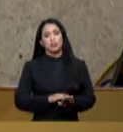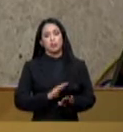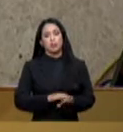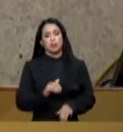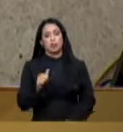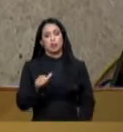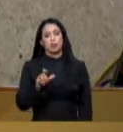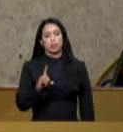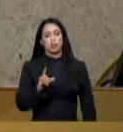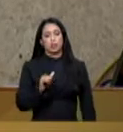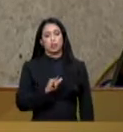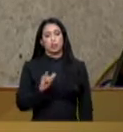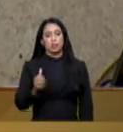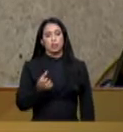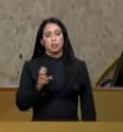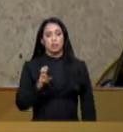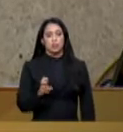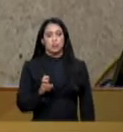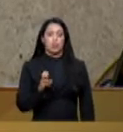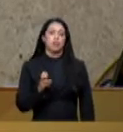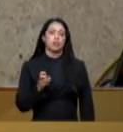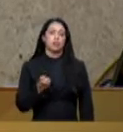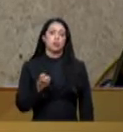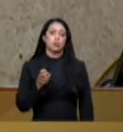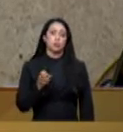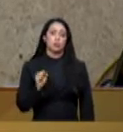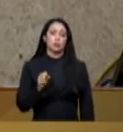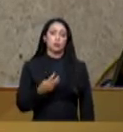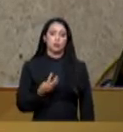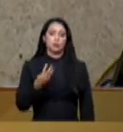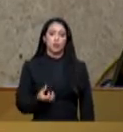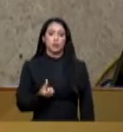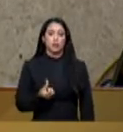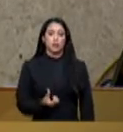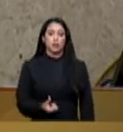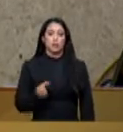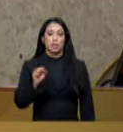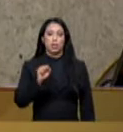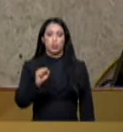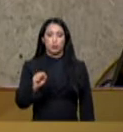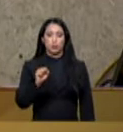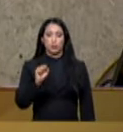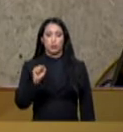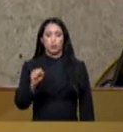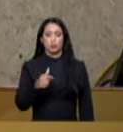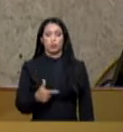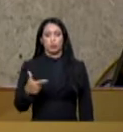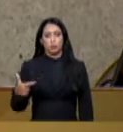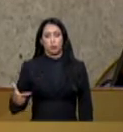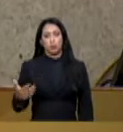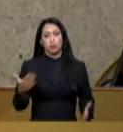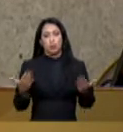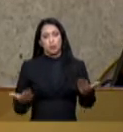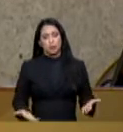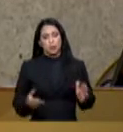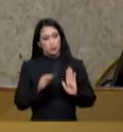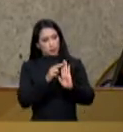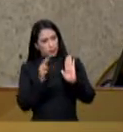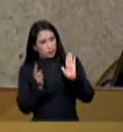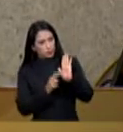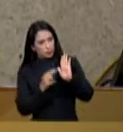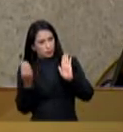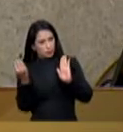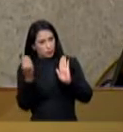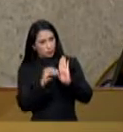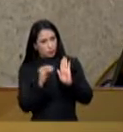nas leis 6583 e 6882. Quanto à delimitação do ato normativo